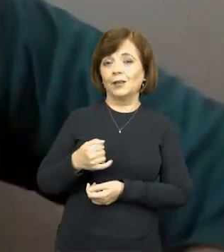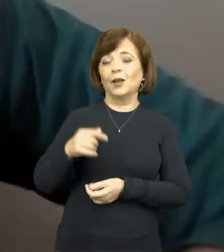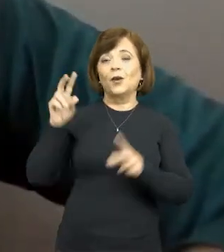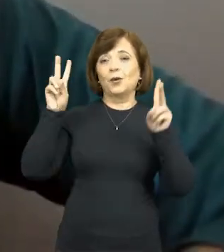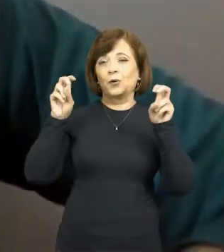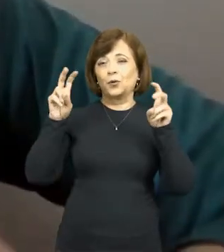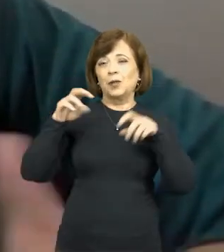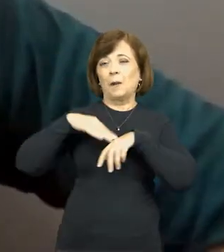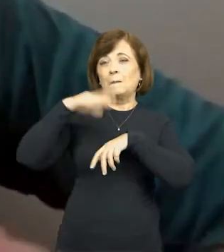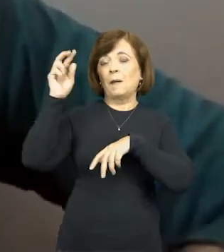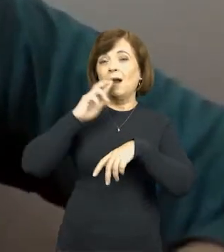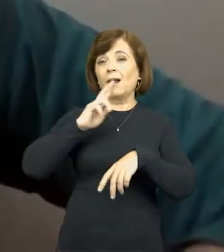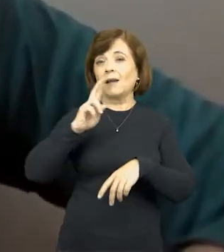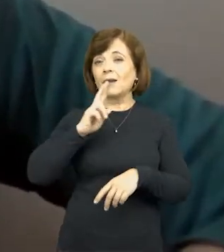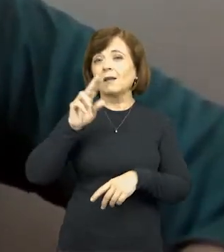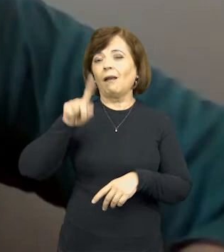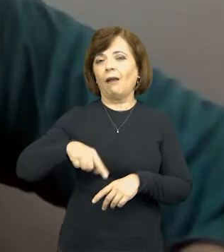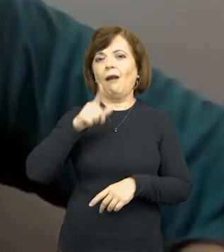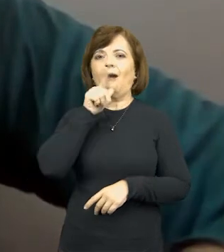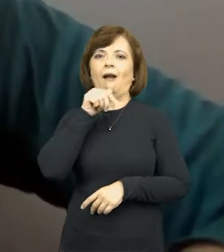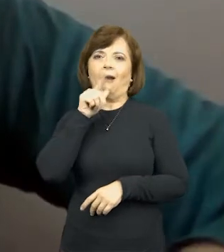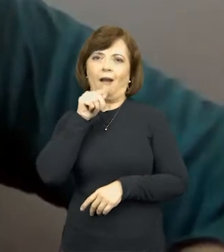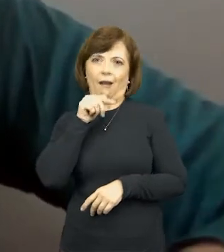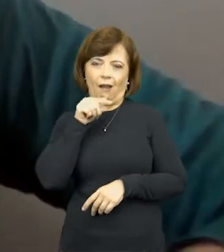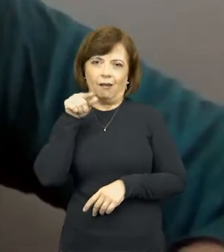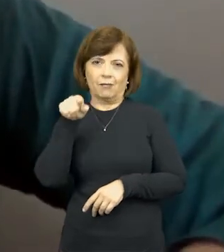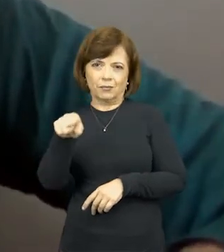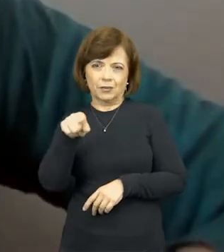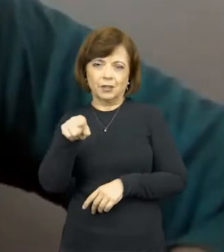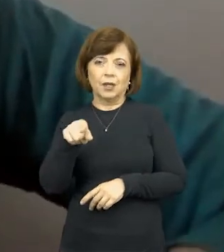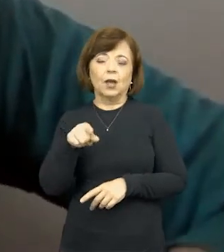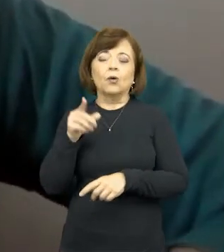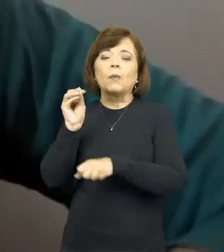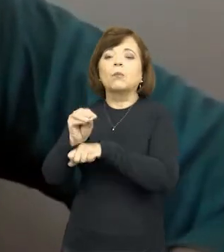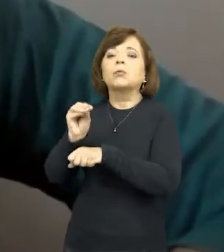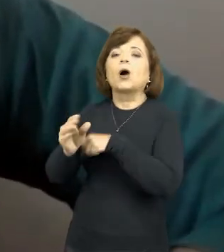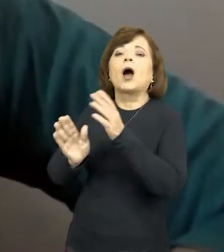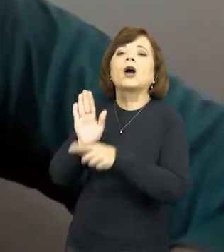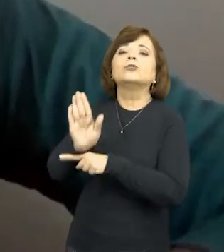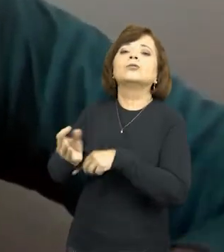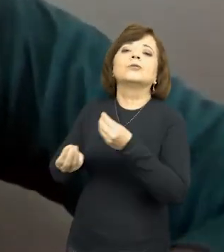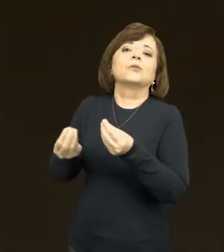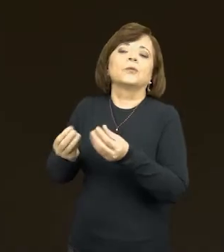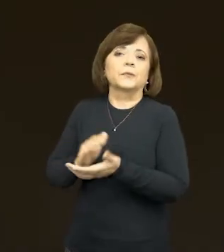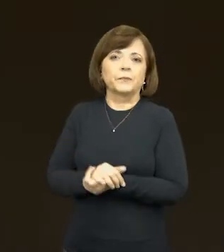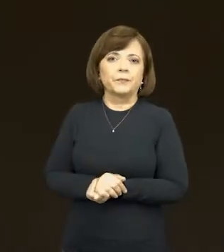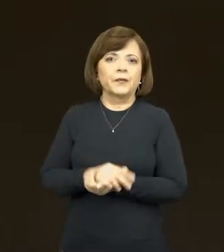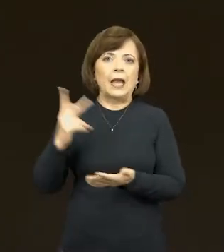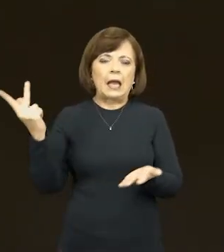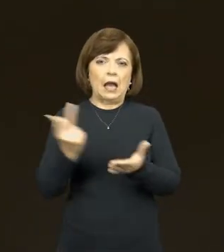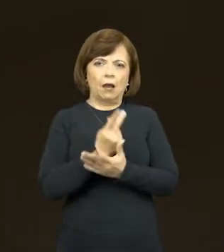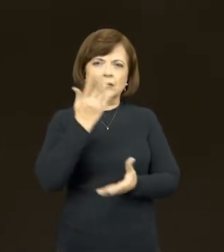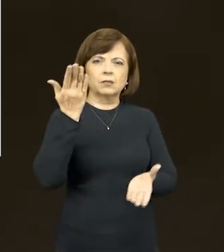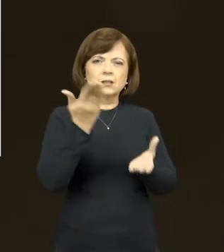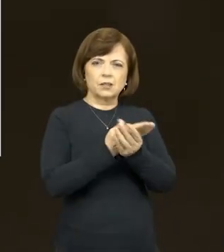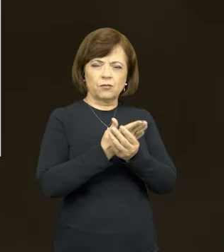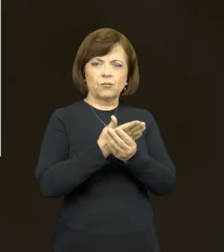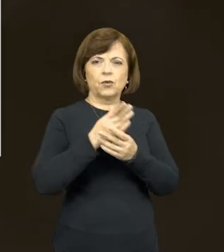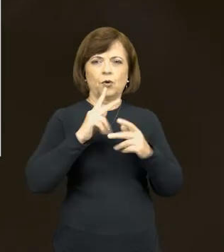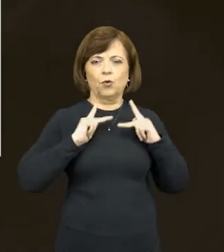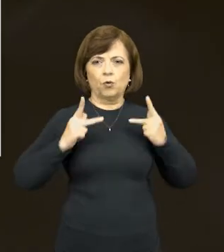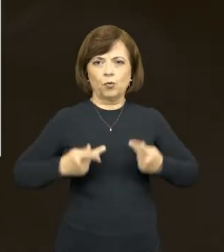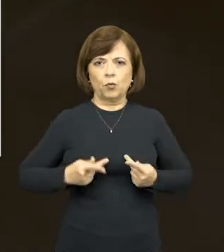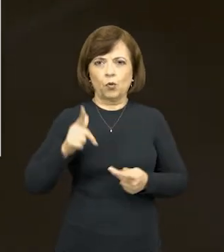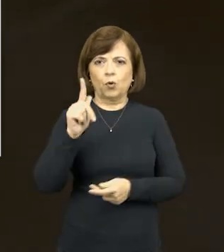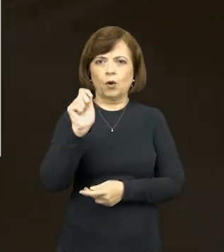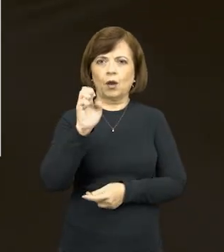mais reclamado, né, e falar o que foi feito em relação a essa questão do abastecimento. Existe uma ação civil pública do GAEMA, né, que